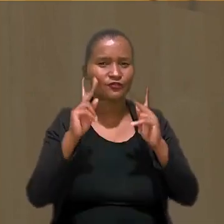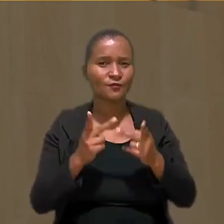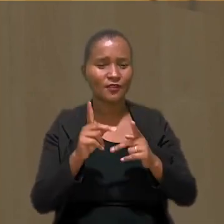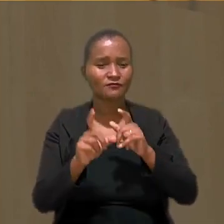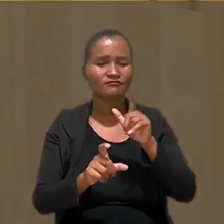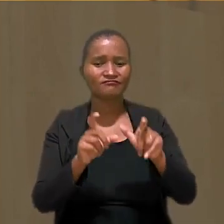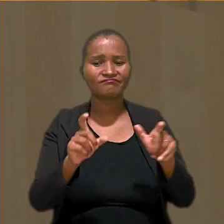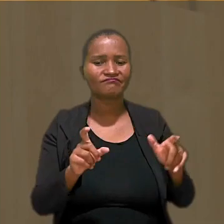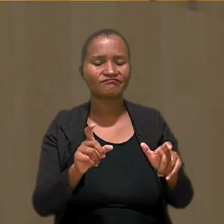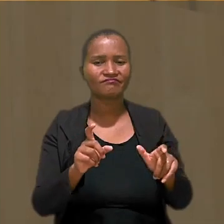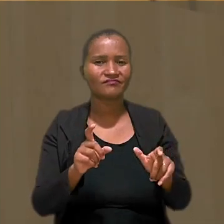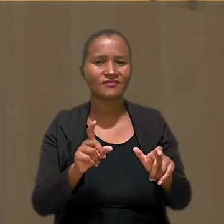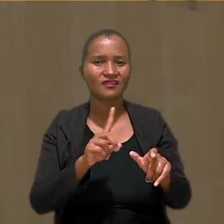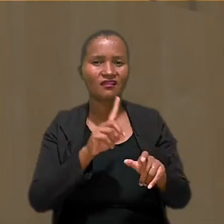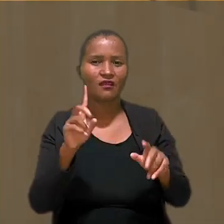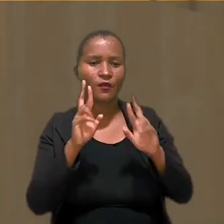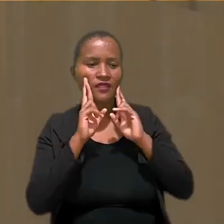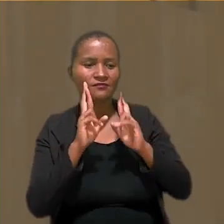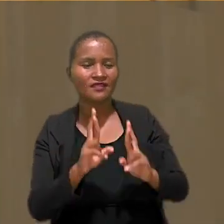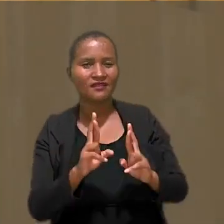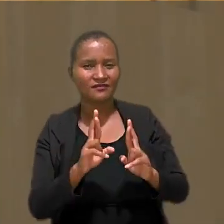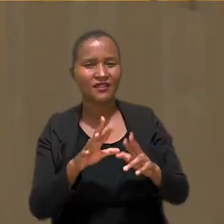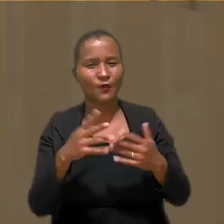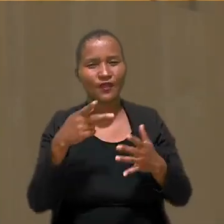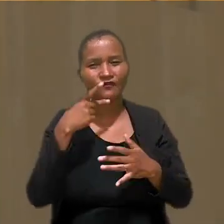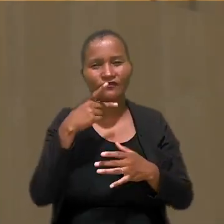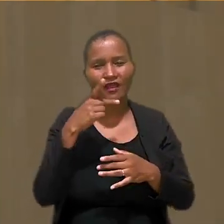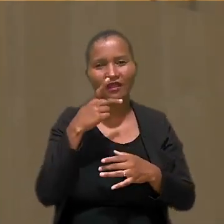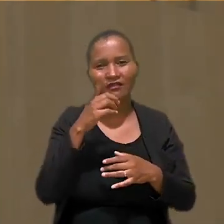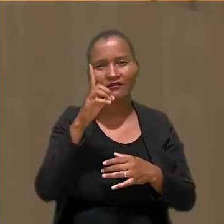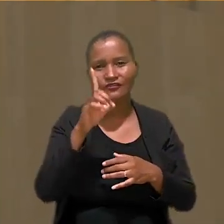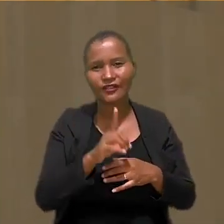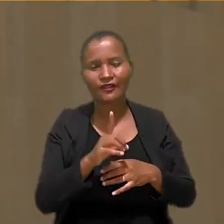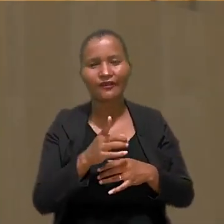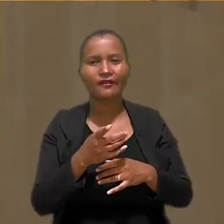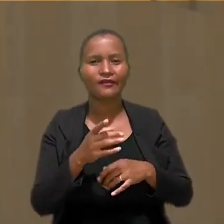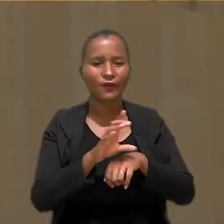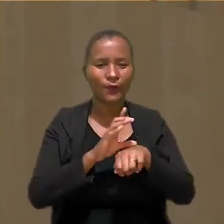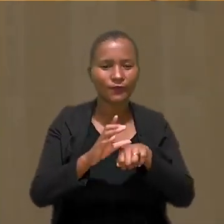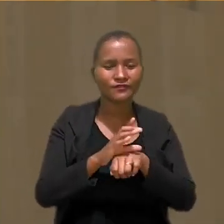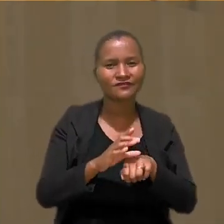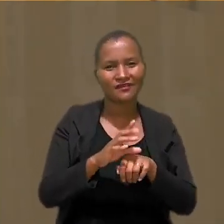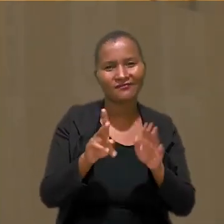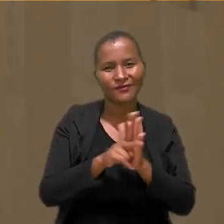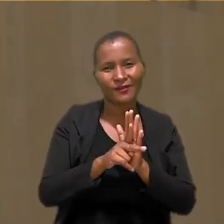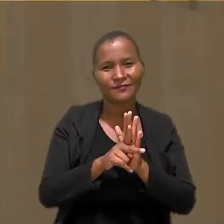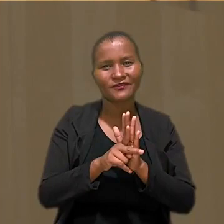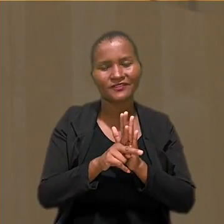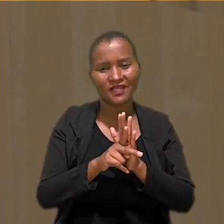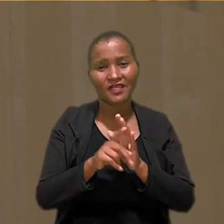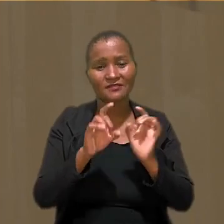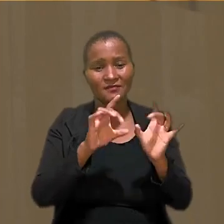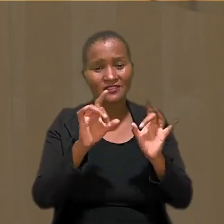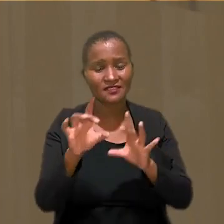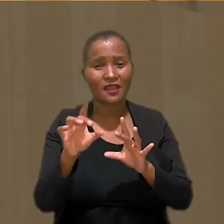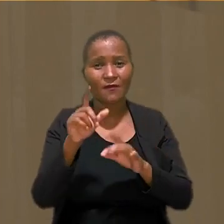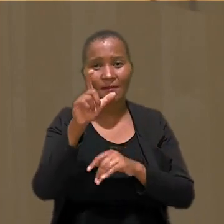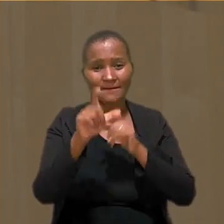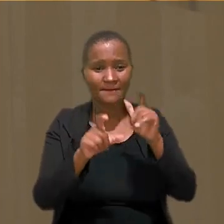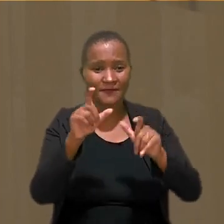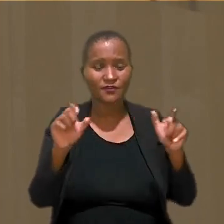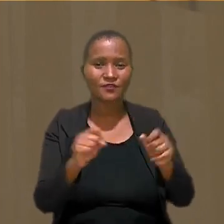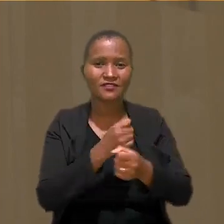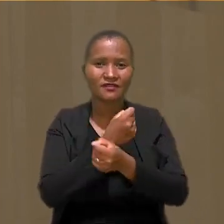são considerados quando falamos de história do direito, de história constitucional, da própria história da Constituição. E, em especial, as pessoas que